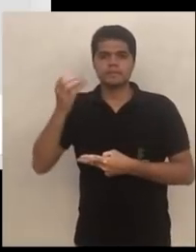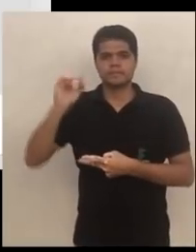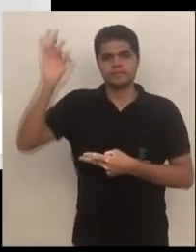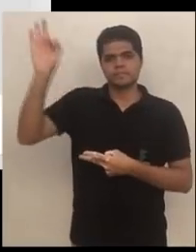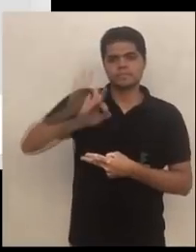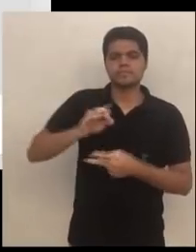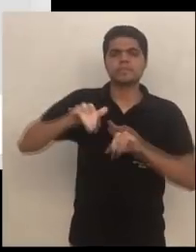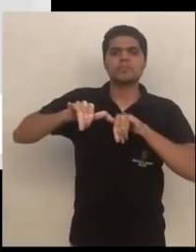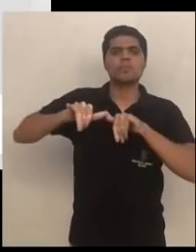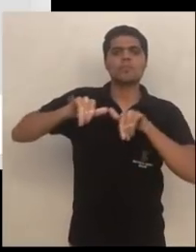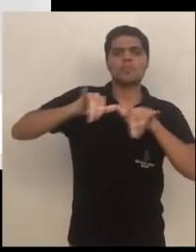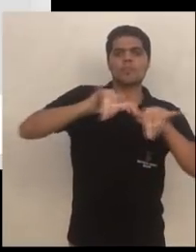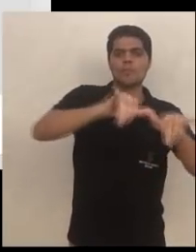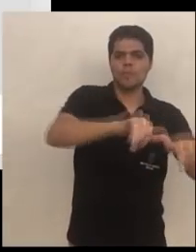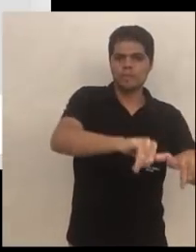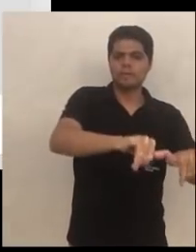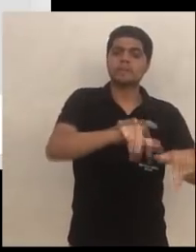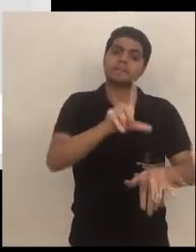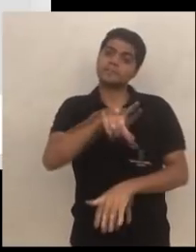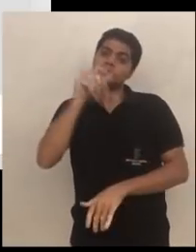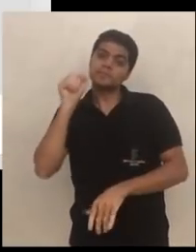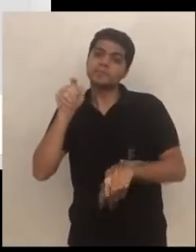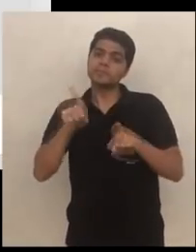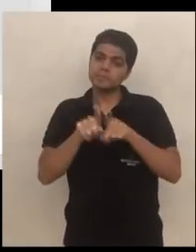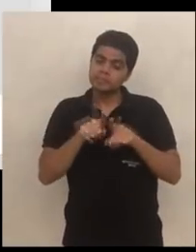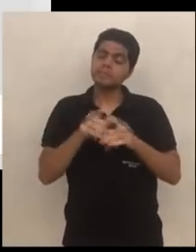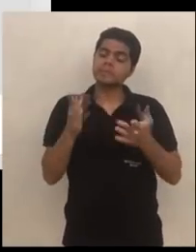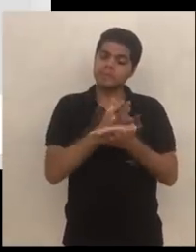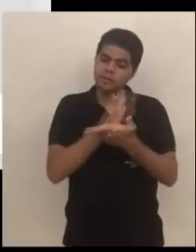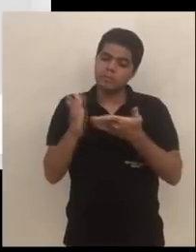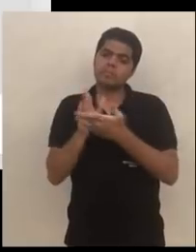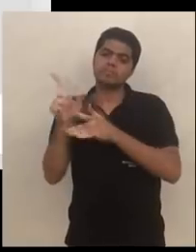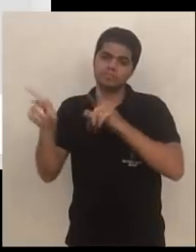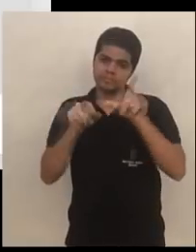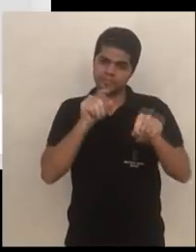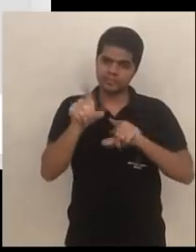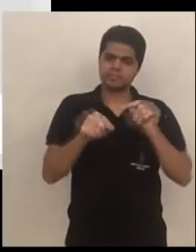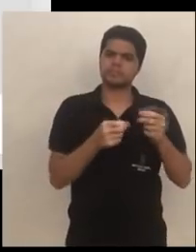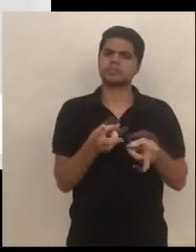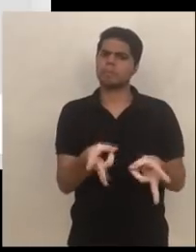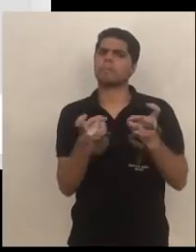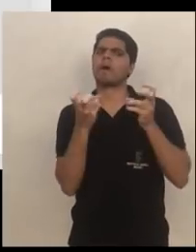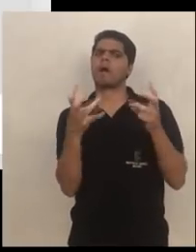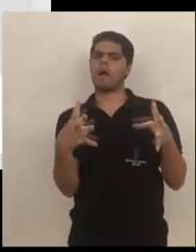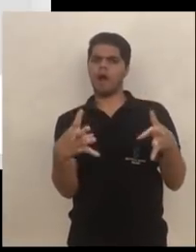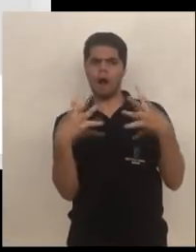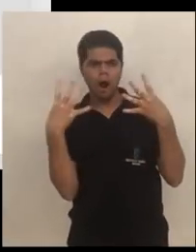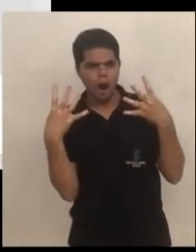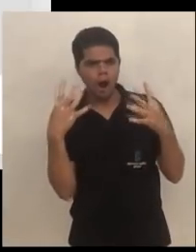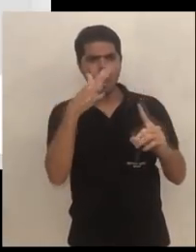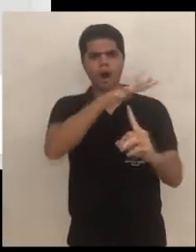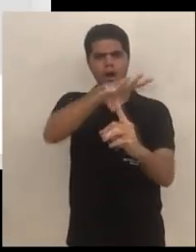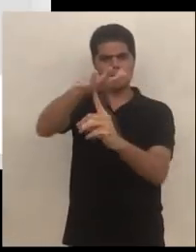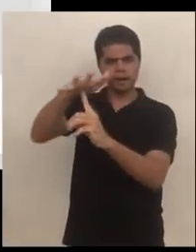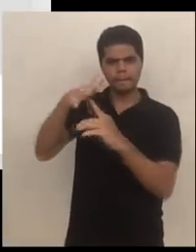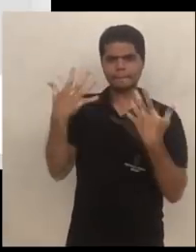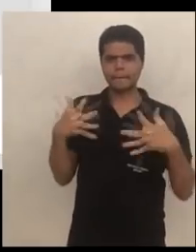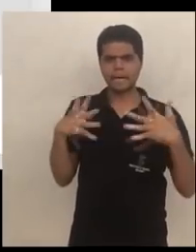colocaram que ainda preferem também adquirir isso no supermercado. Mas me chamou muita atenção essa questão das feiras livres.